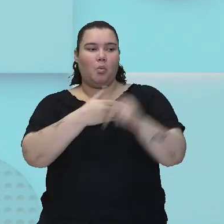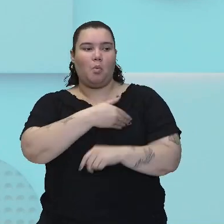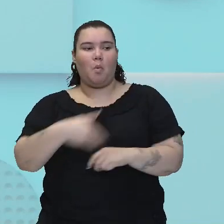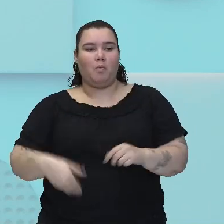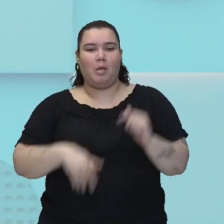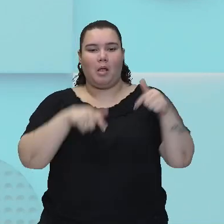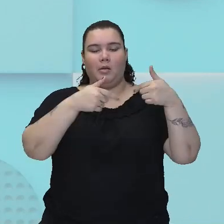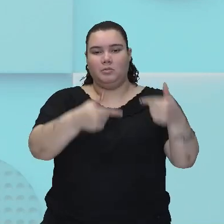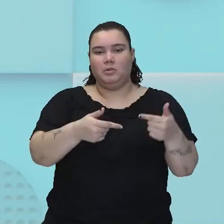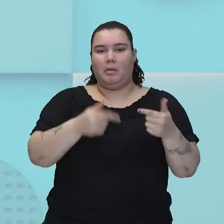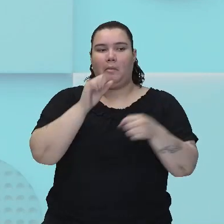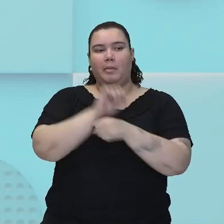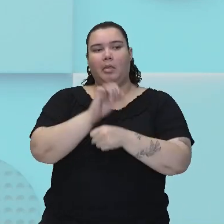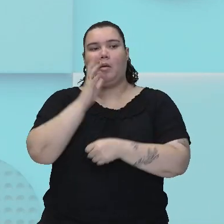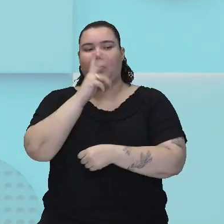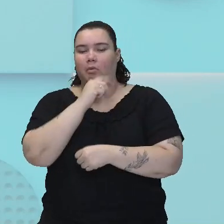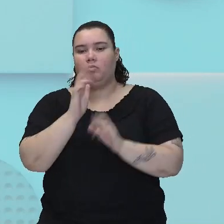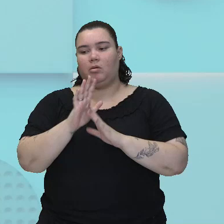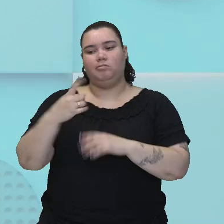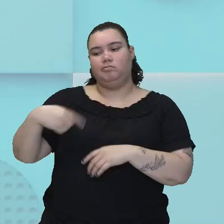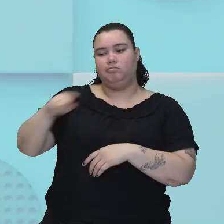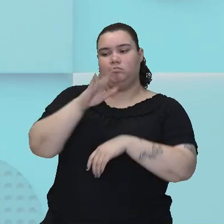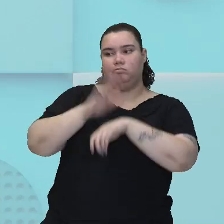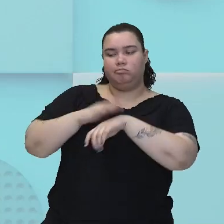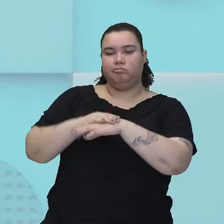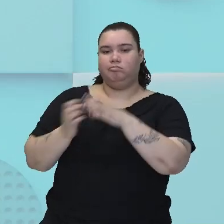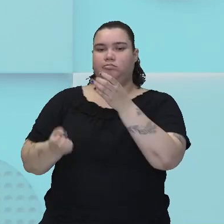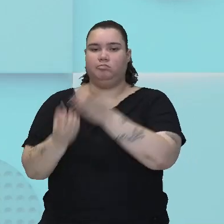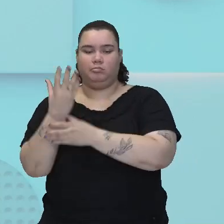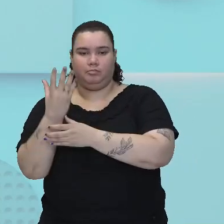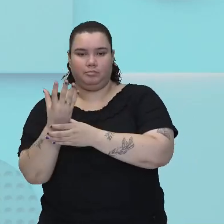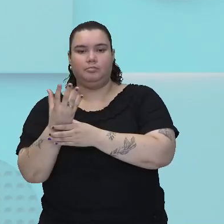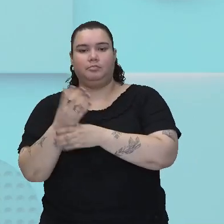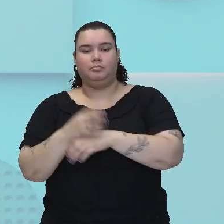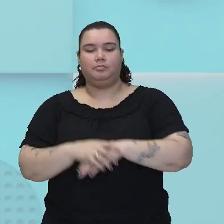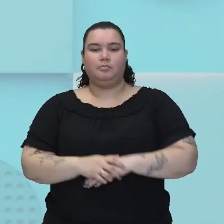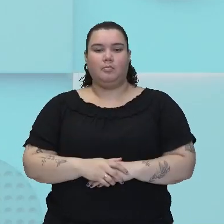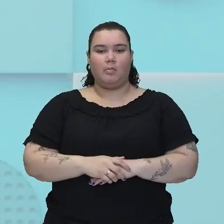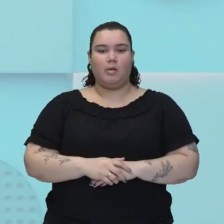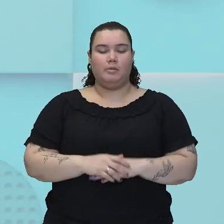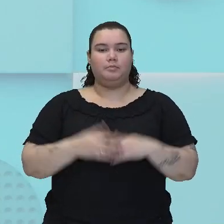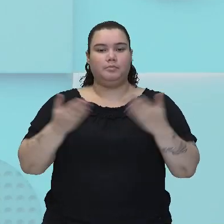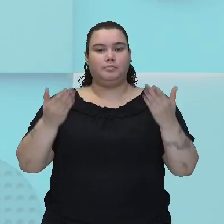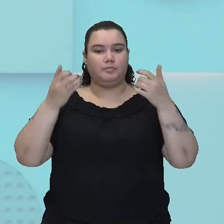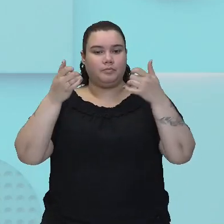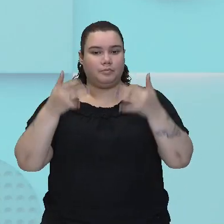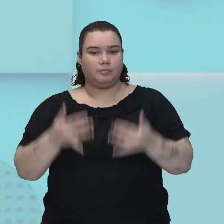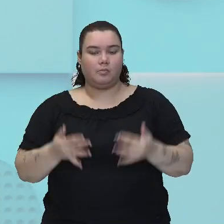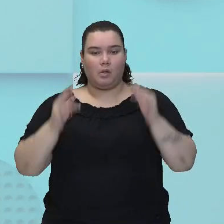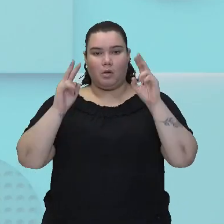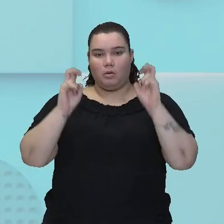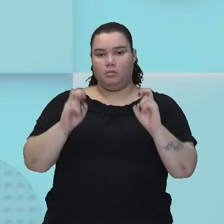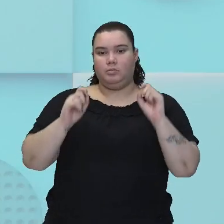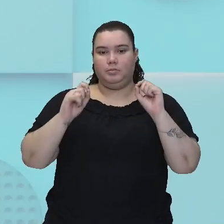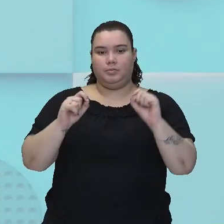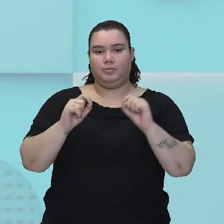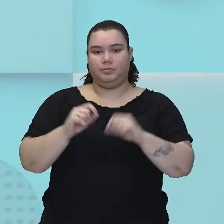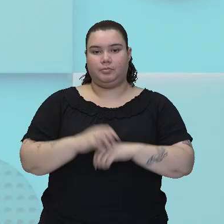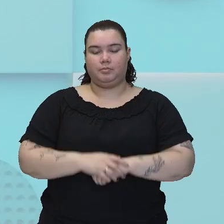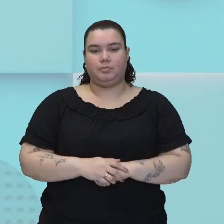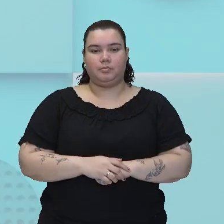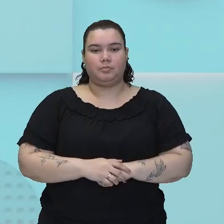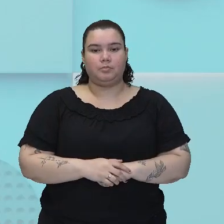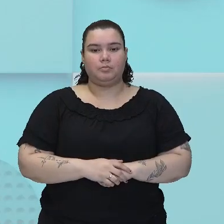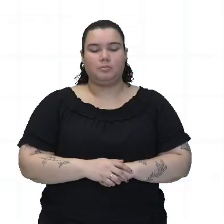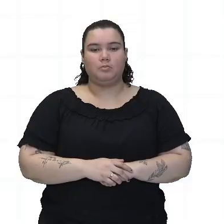para transformar as suas vidas mais verdes. Para a gente dar essa introdução, para falar um pouquinho sobre o nosso assunto, que é